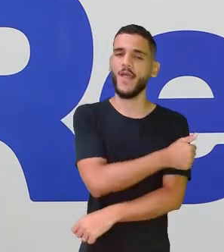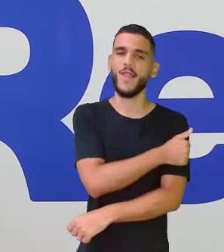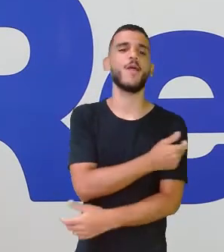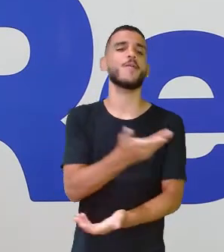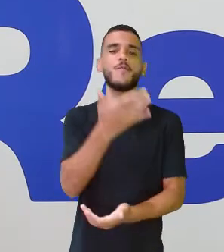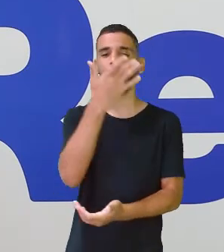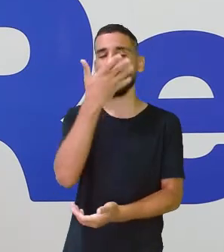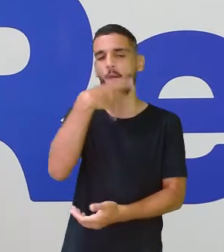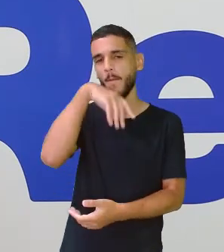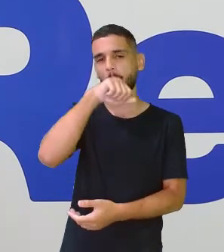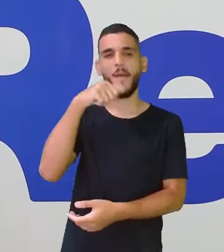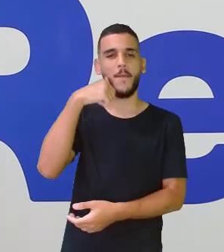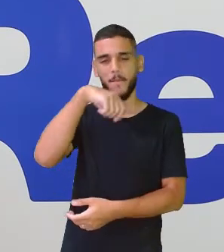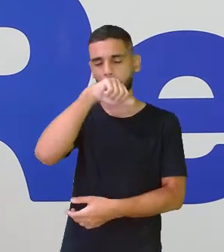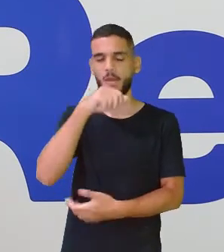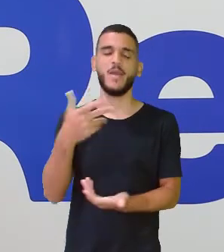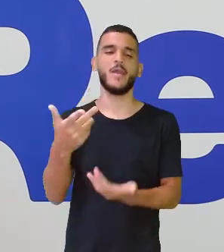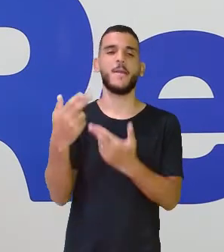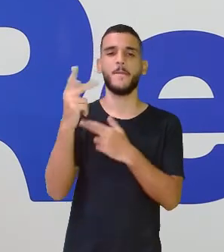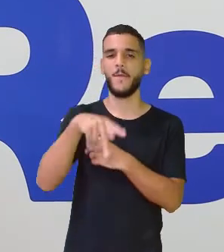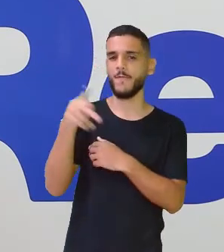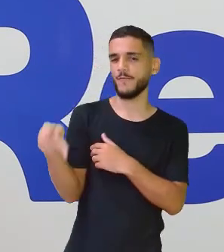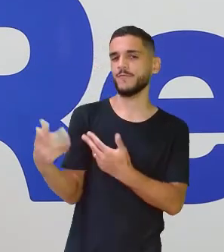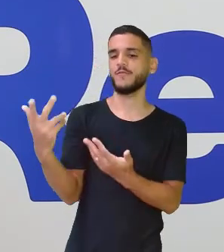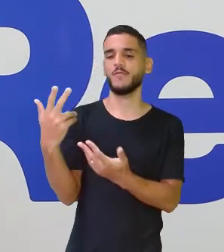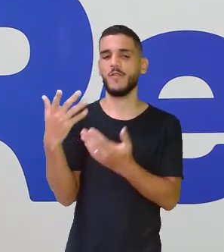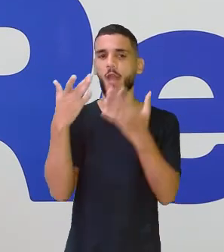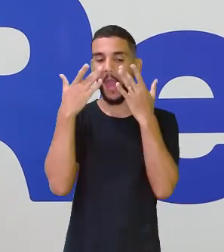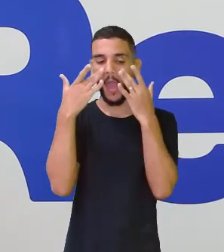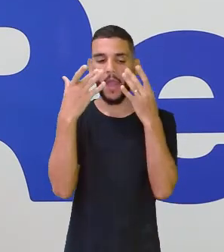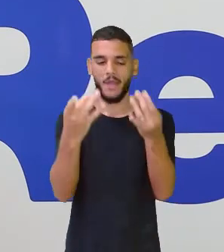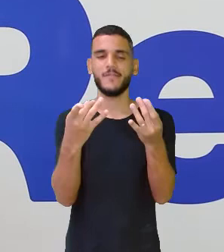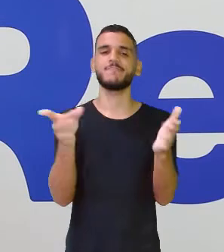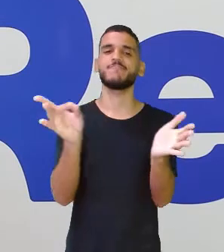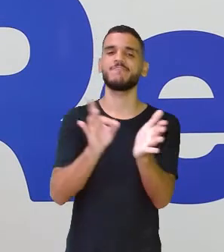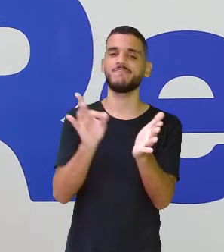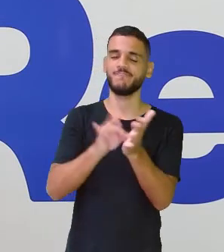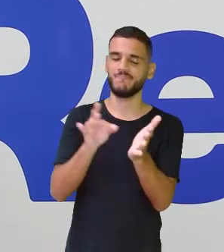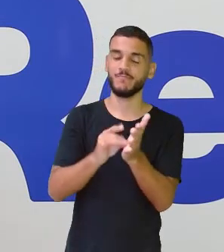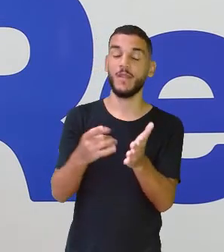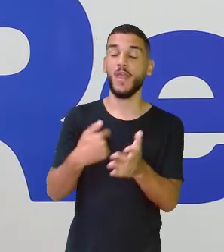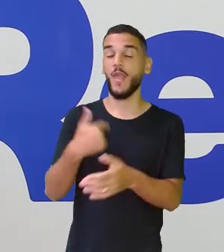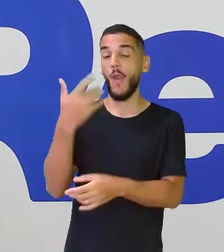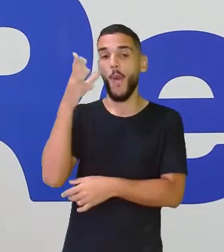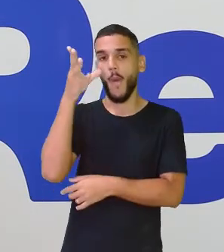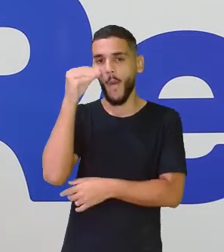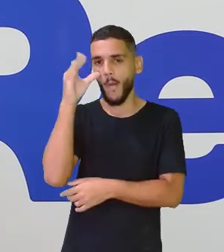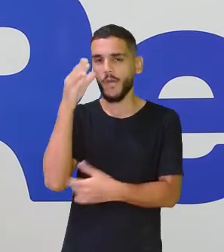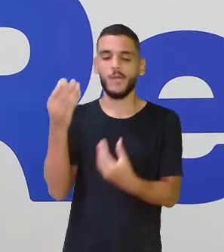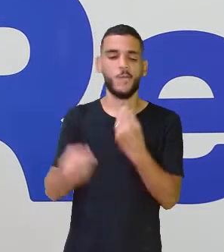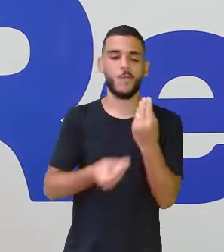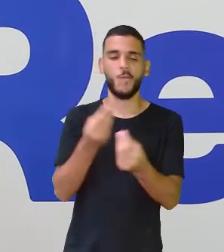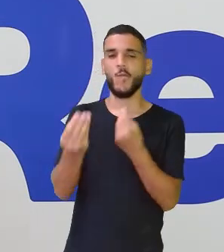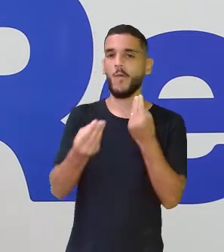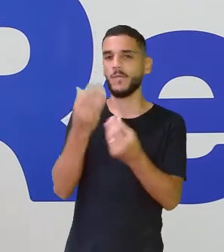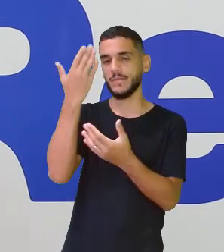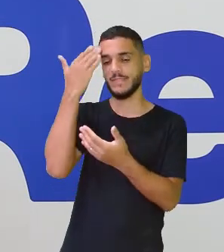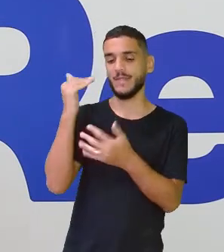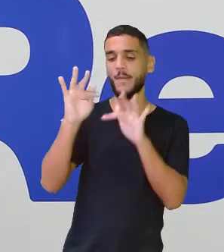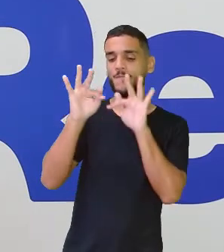os professores. Eu acho que todo mundo está aí se amarrando nessa história. Eu já fiquei curiosa para saber o final. Espero que você também